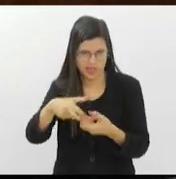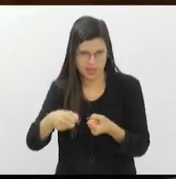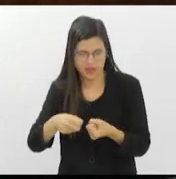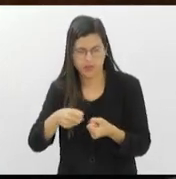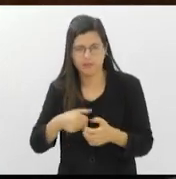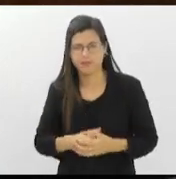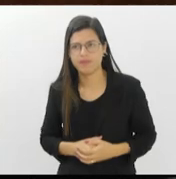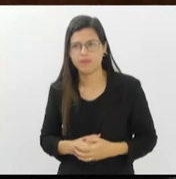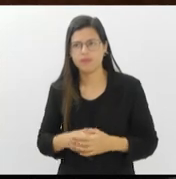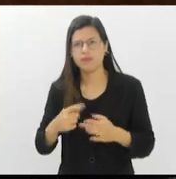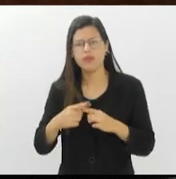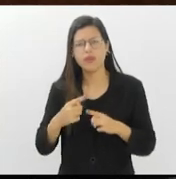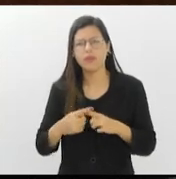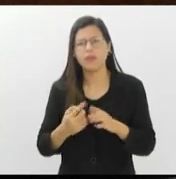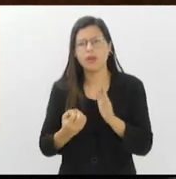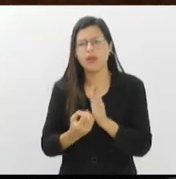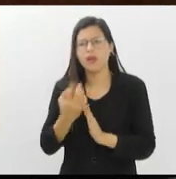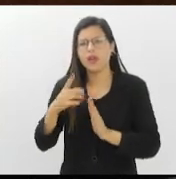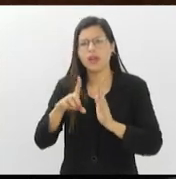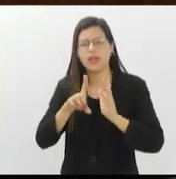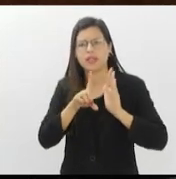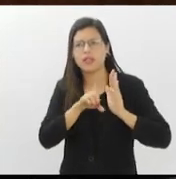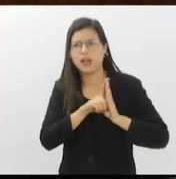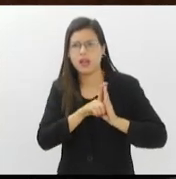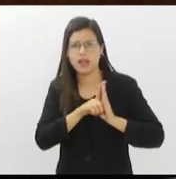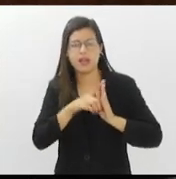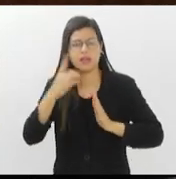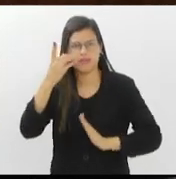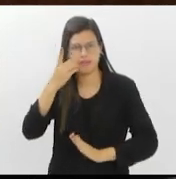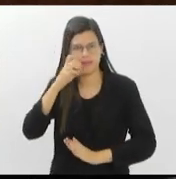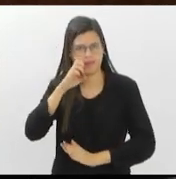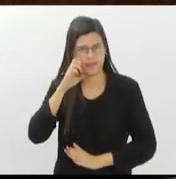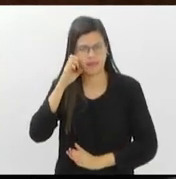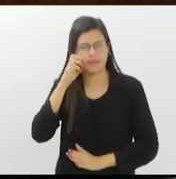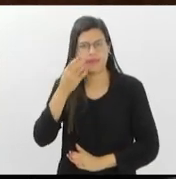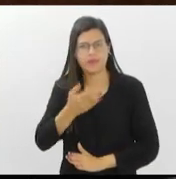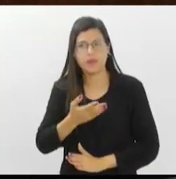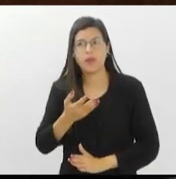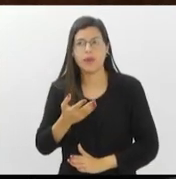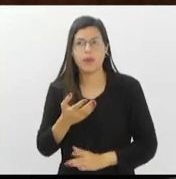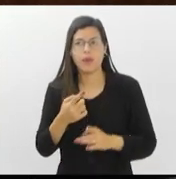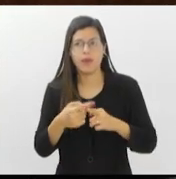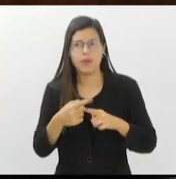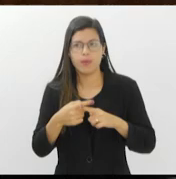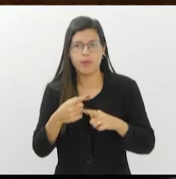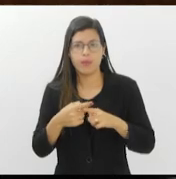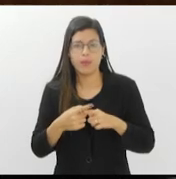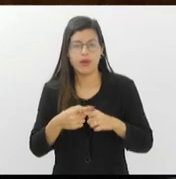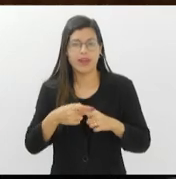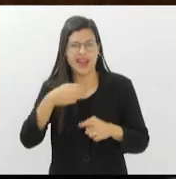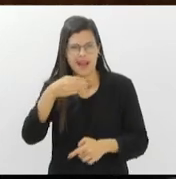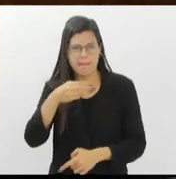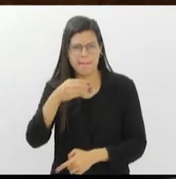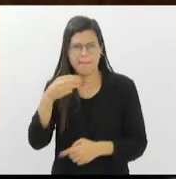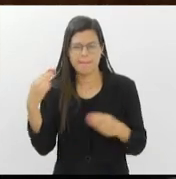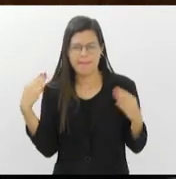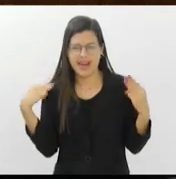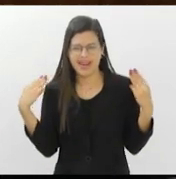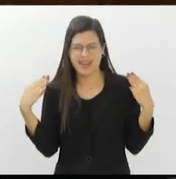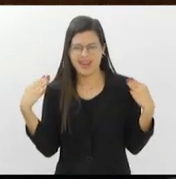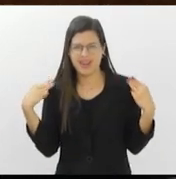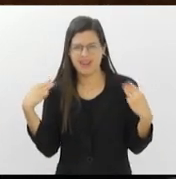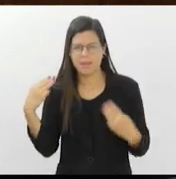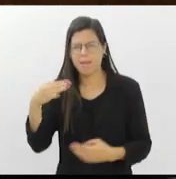deputada Élica Takimoto, deputada Marina do MST, tentou desalojar os quilombolas da Restinga da